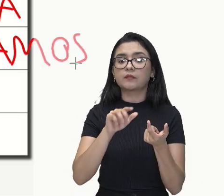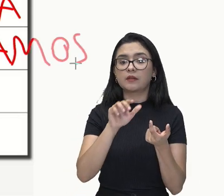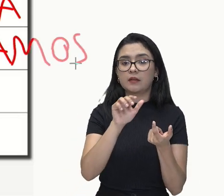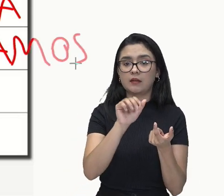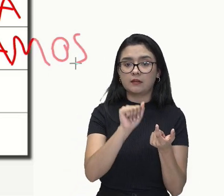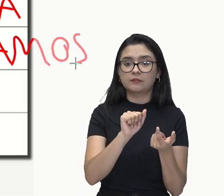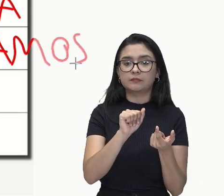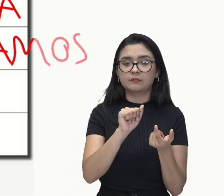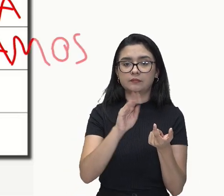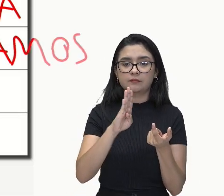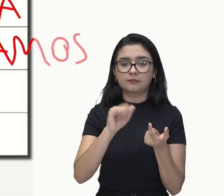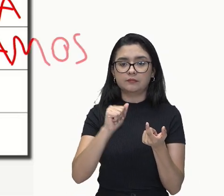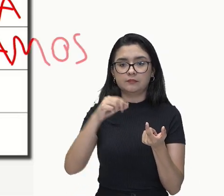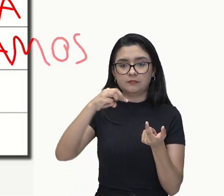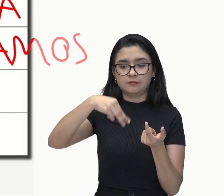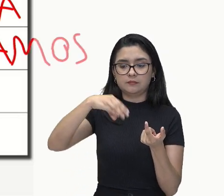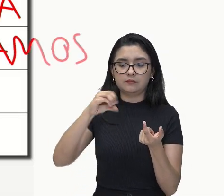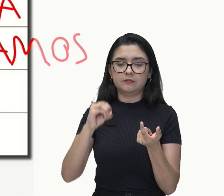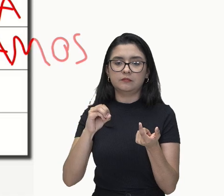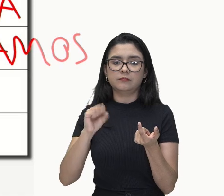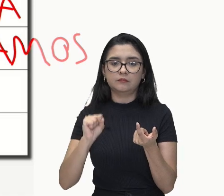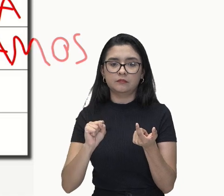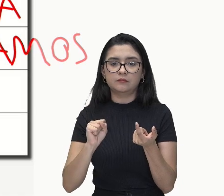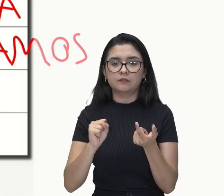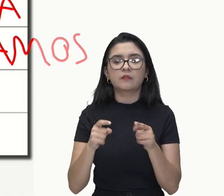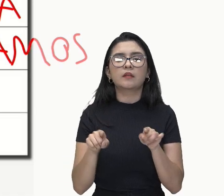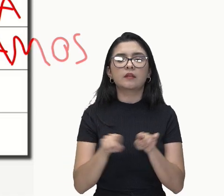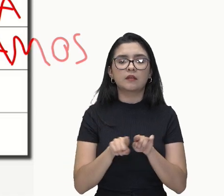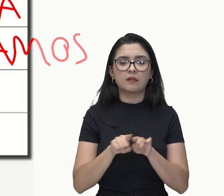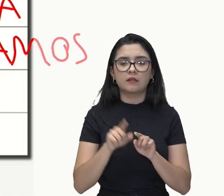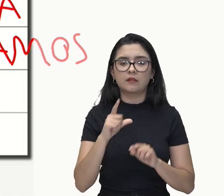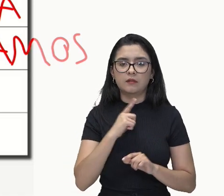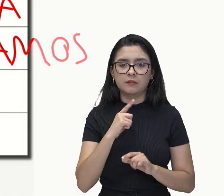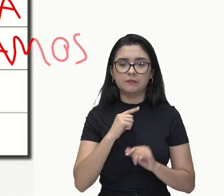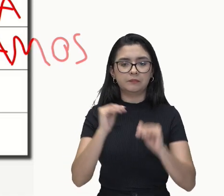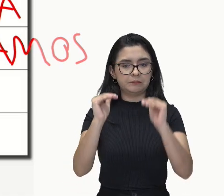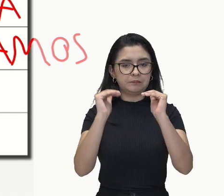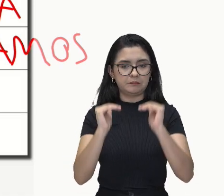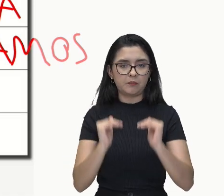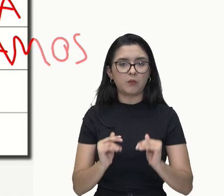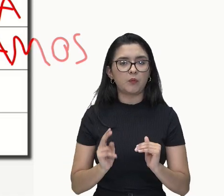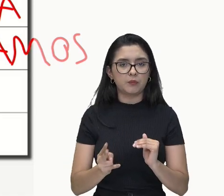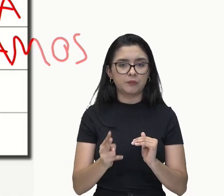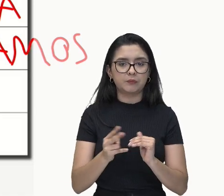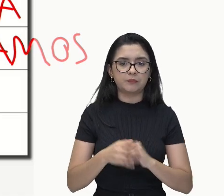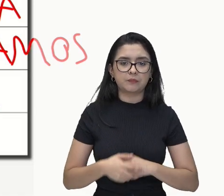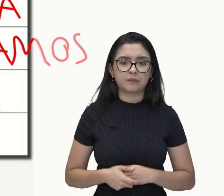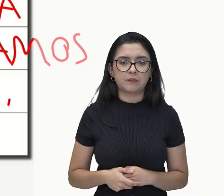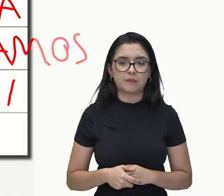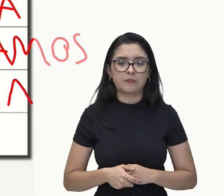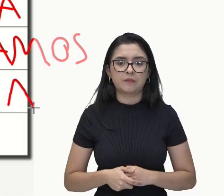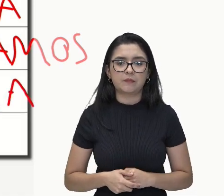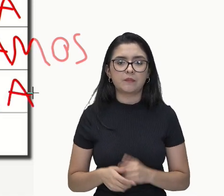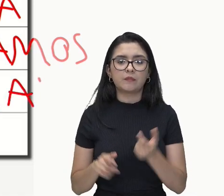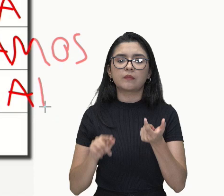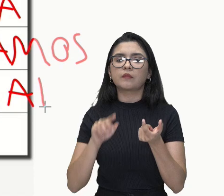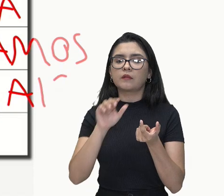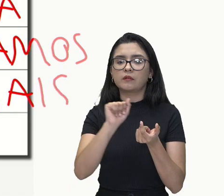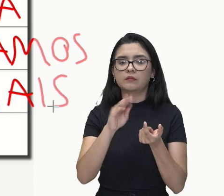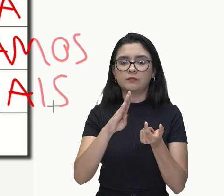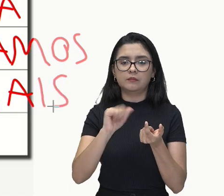acento bem aqui, viajábamos, aqui. Ellos, vosotros viajabais, e